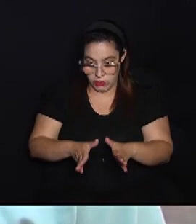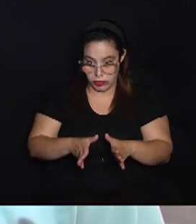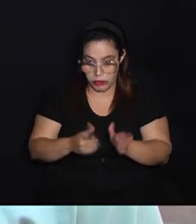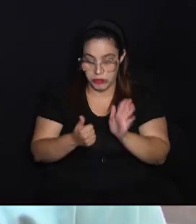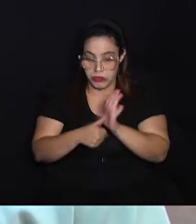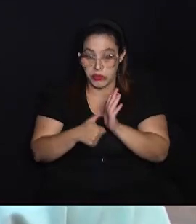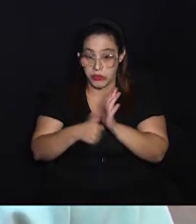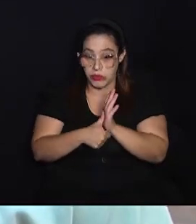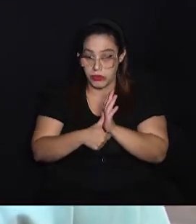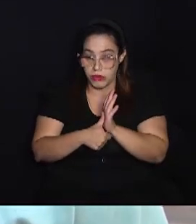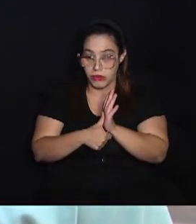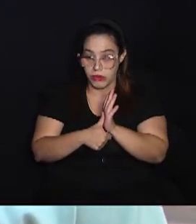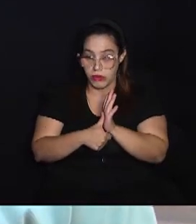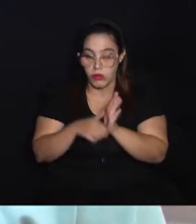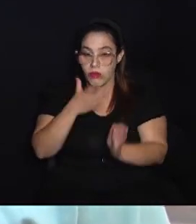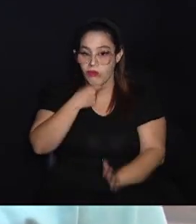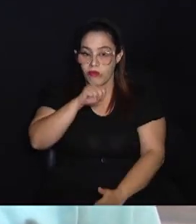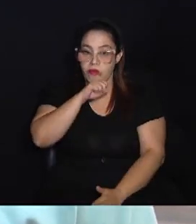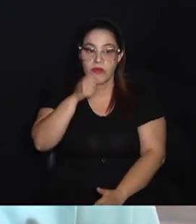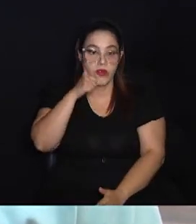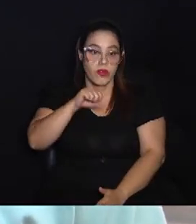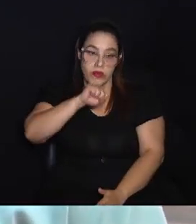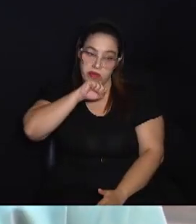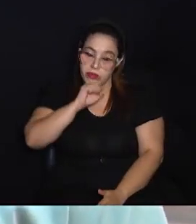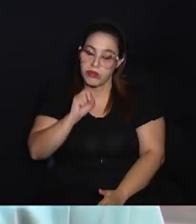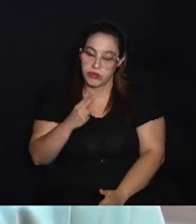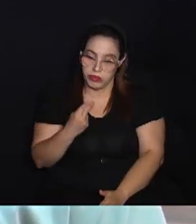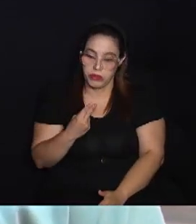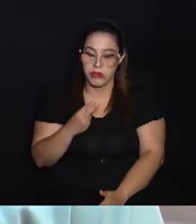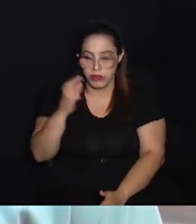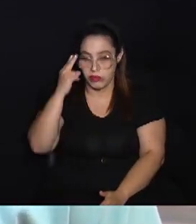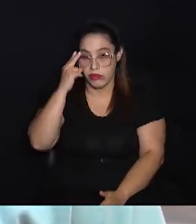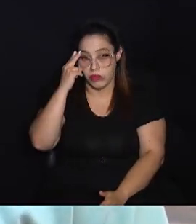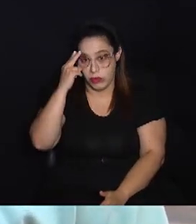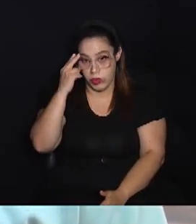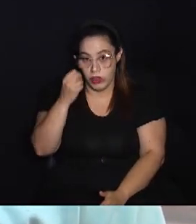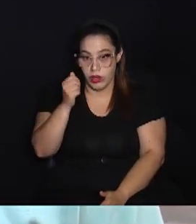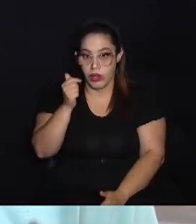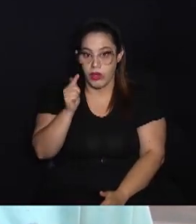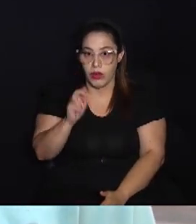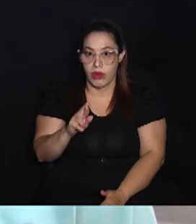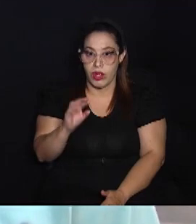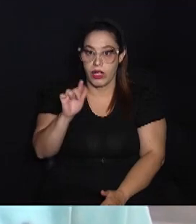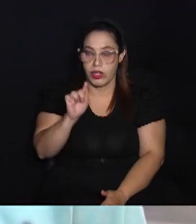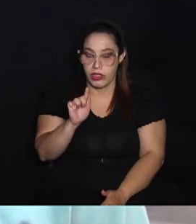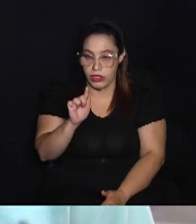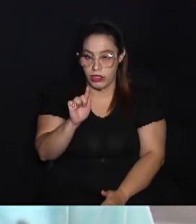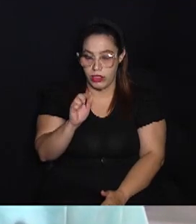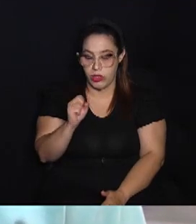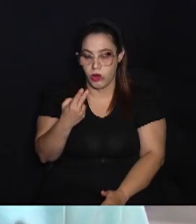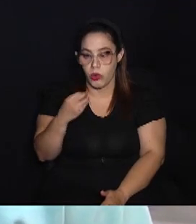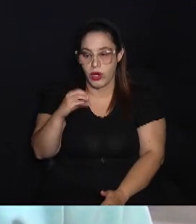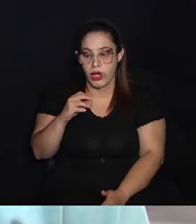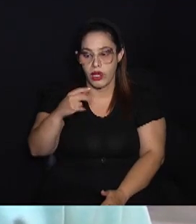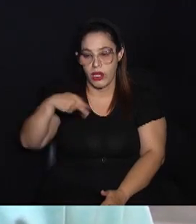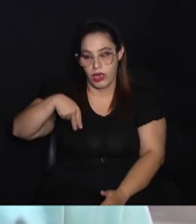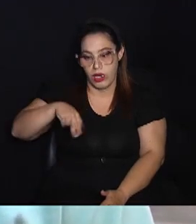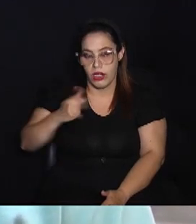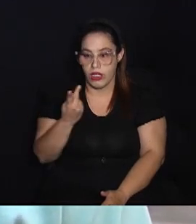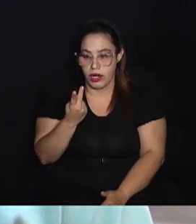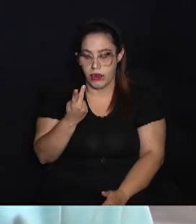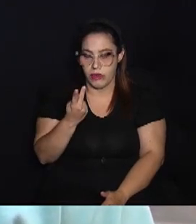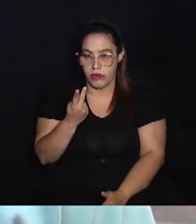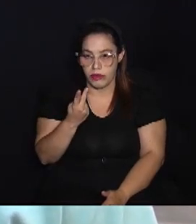de identificação dos pais ou responsáveis legais, né, que aí o RG, a carteira de habilitação, são documentos possíveis de